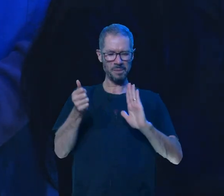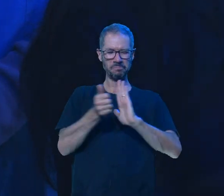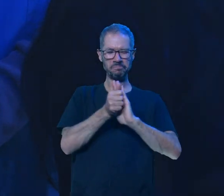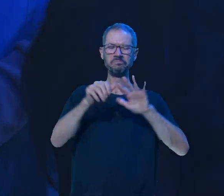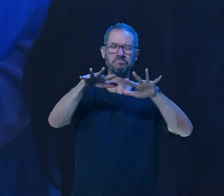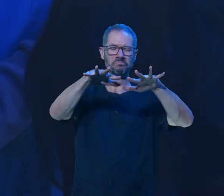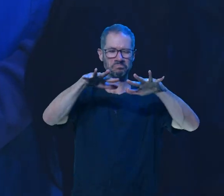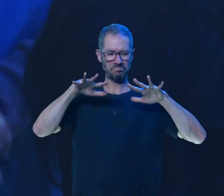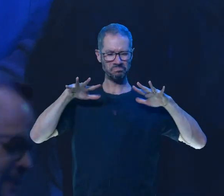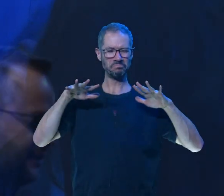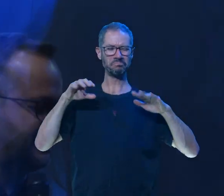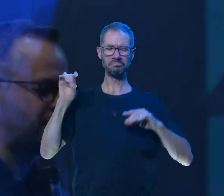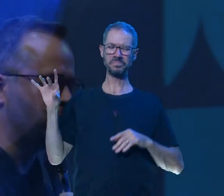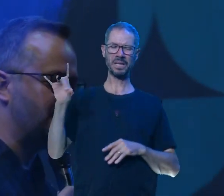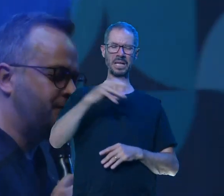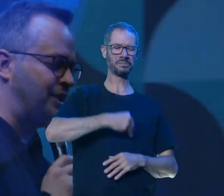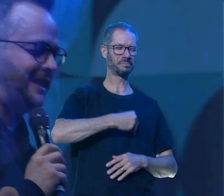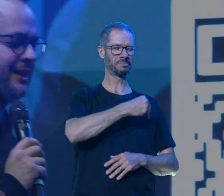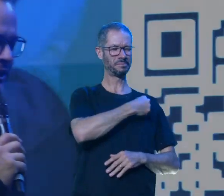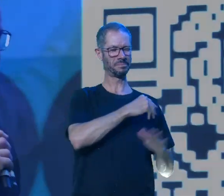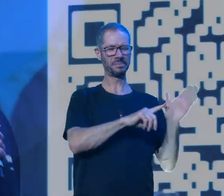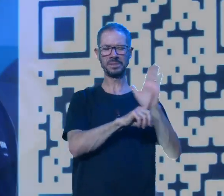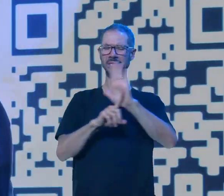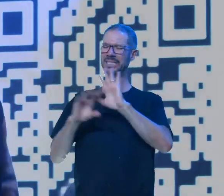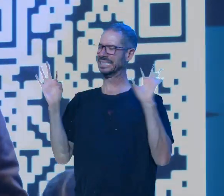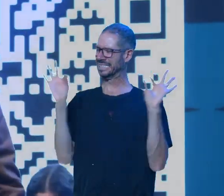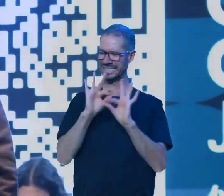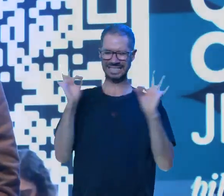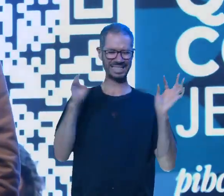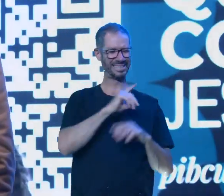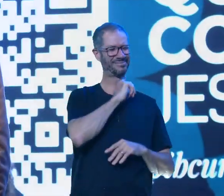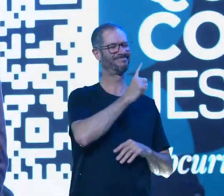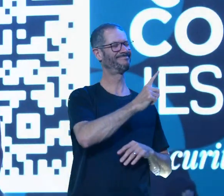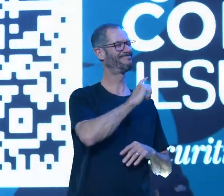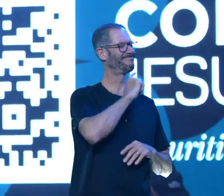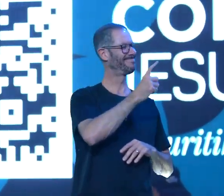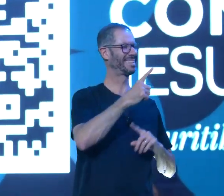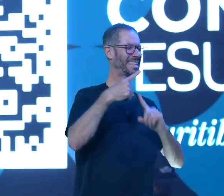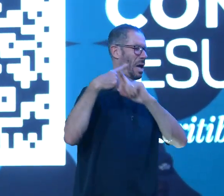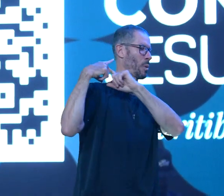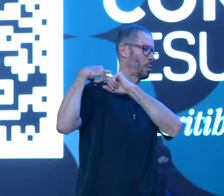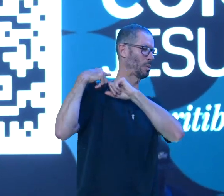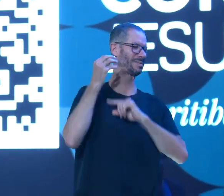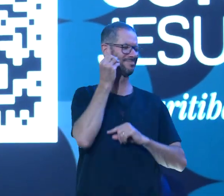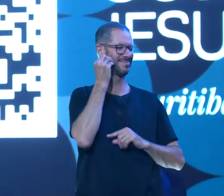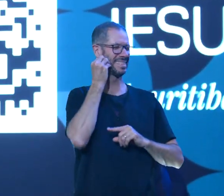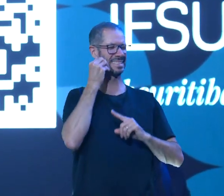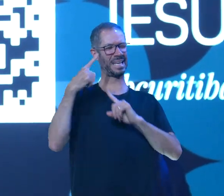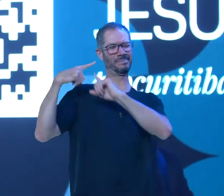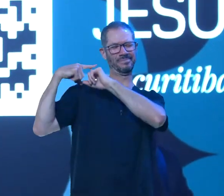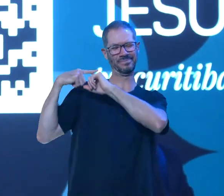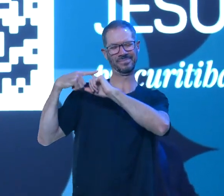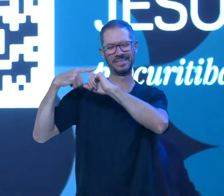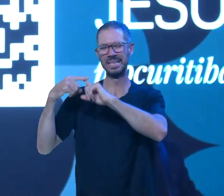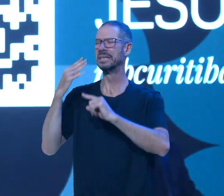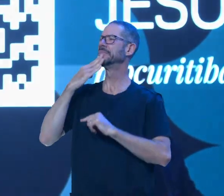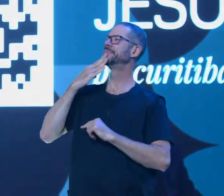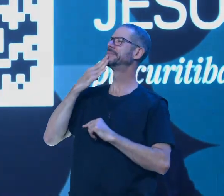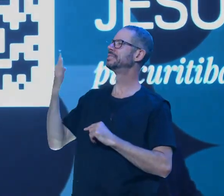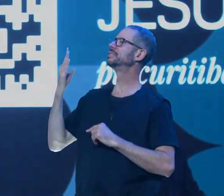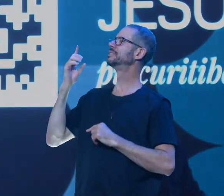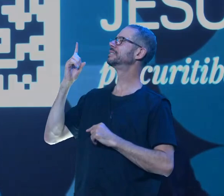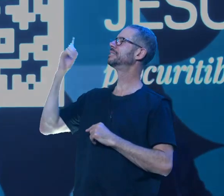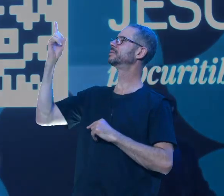presença nessa igreja, em cada ministério representado, de nada vale qualquer uma das cruzes que possamos tentar carregar. Por isso queremos pedir, Deus,